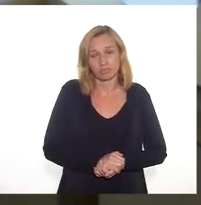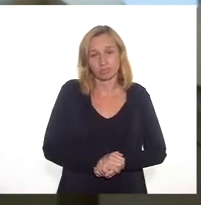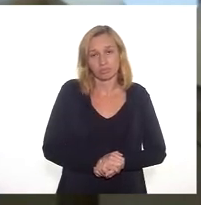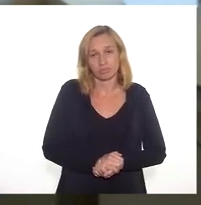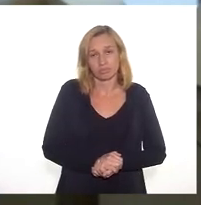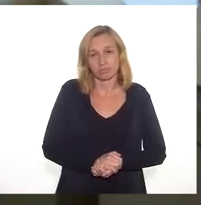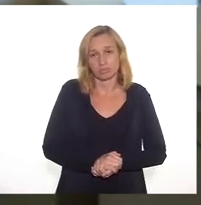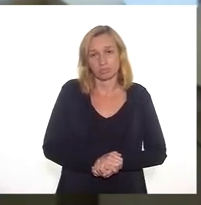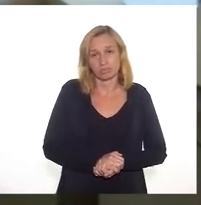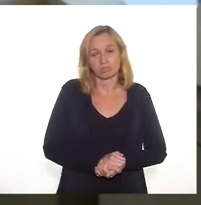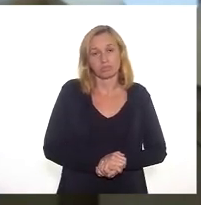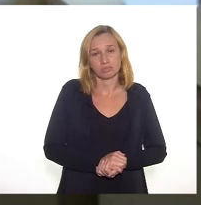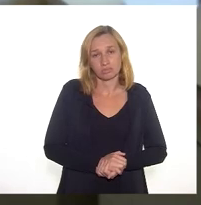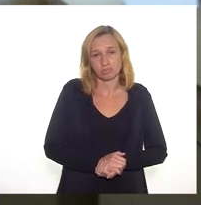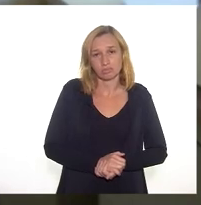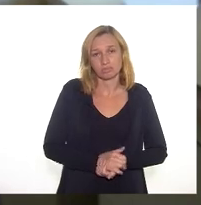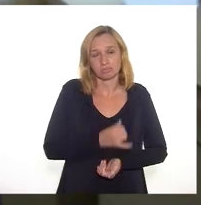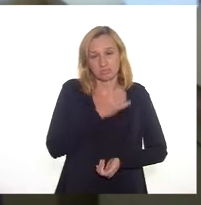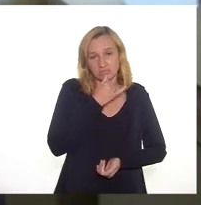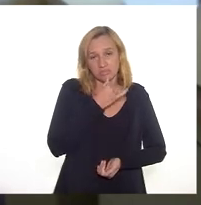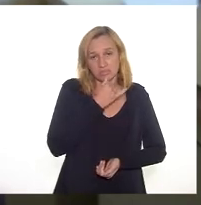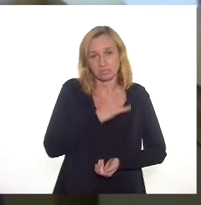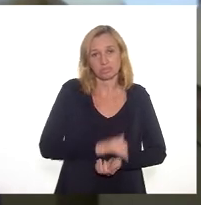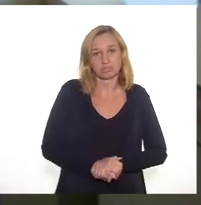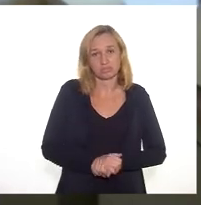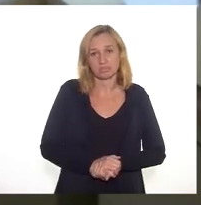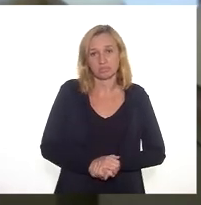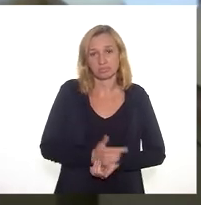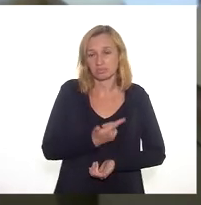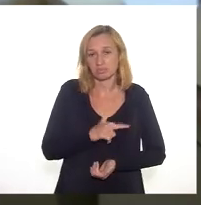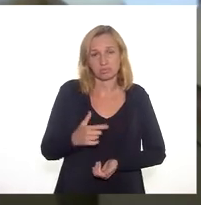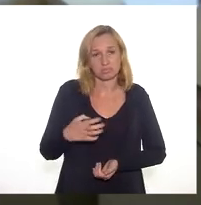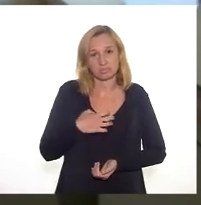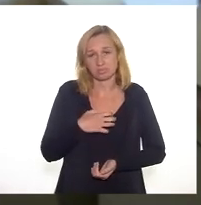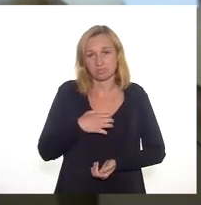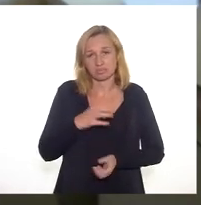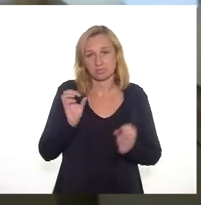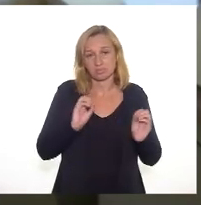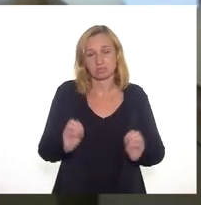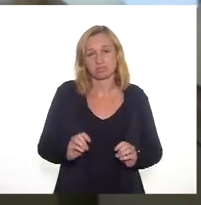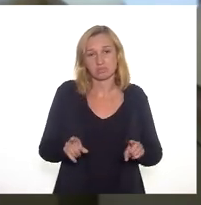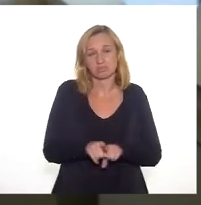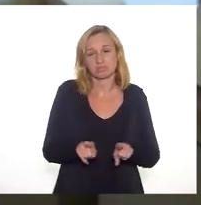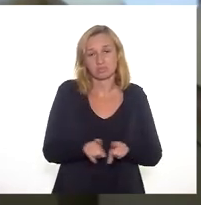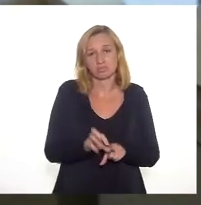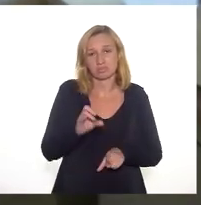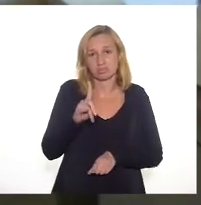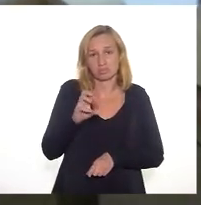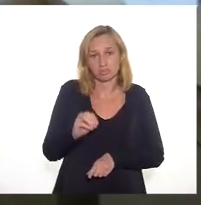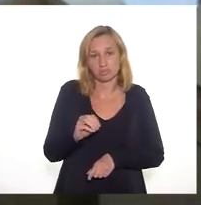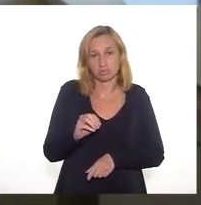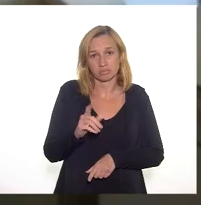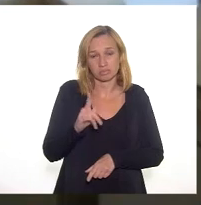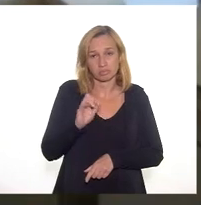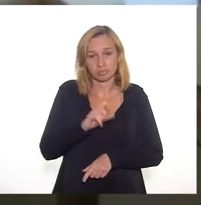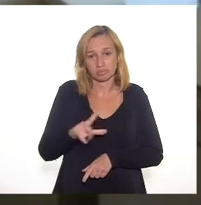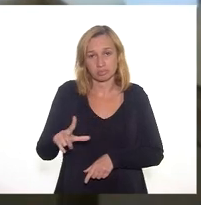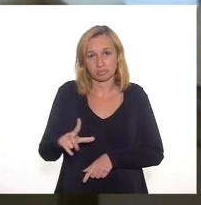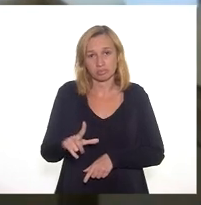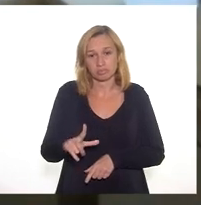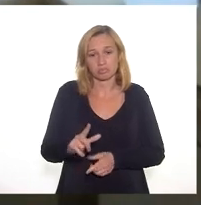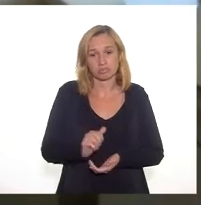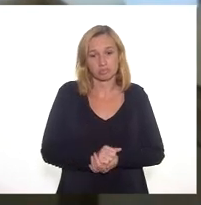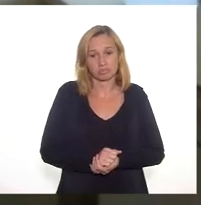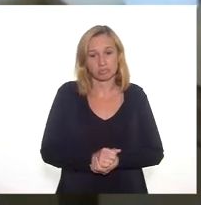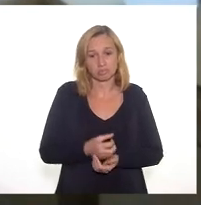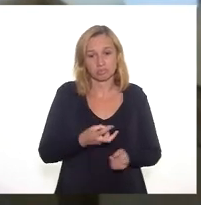Isto é de uma crueldade sem par, além de do Código Penal deveria ter sido